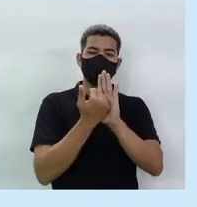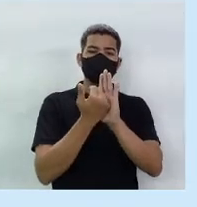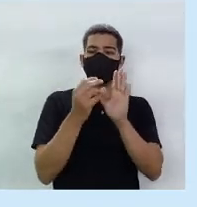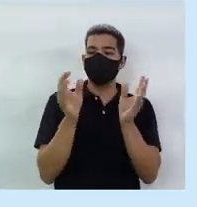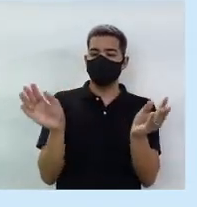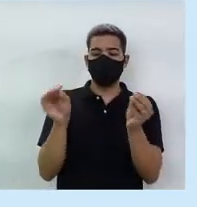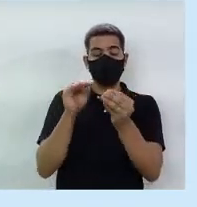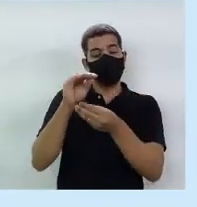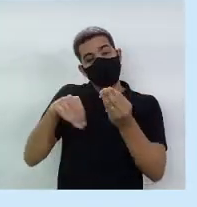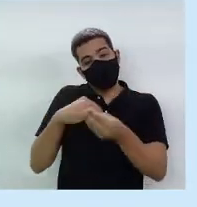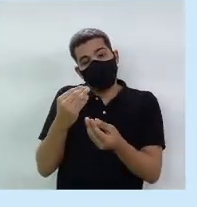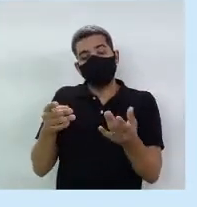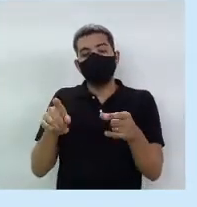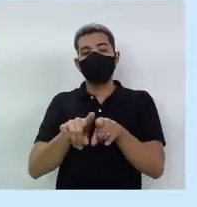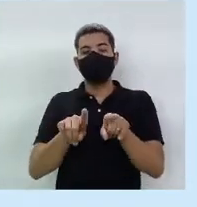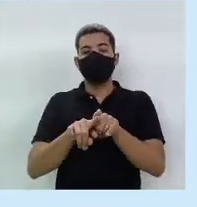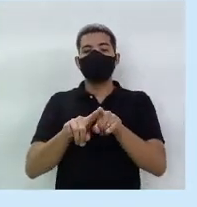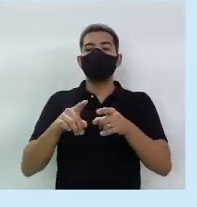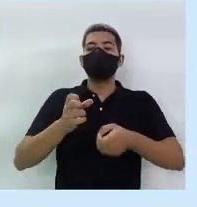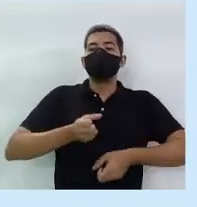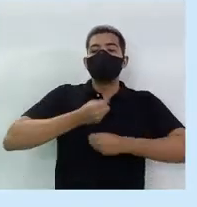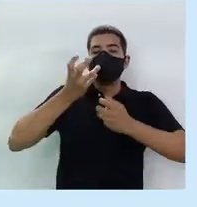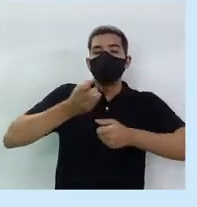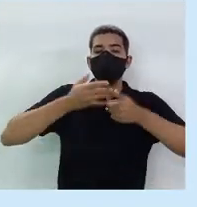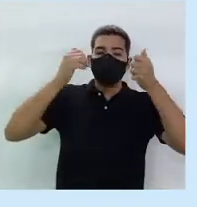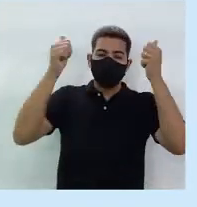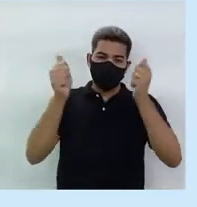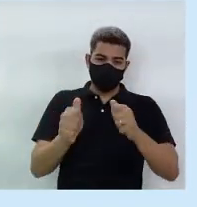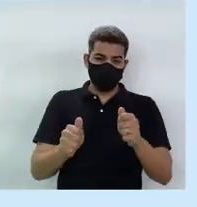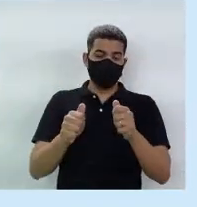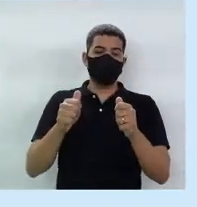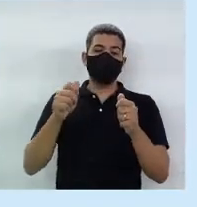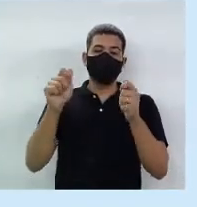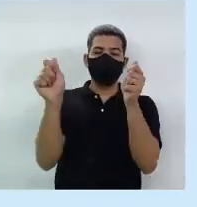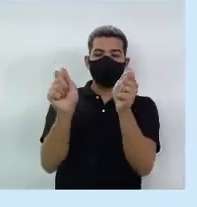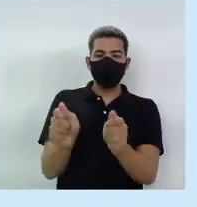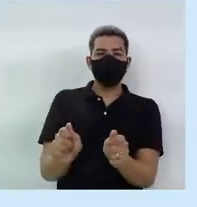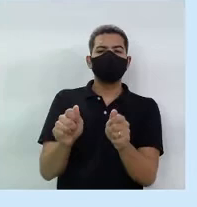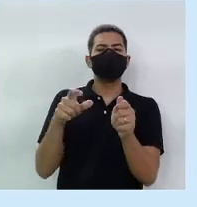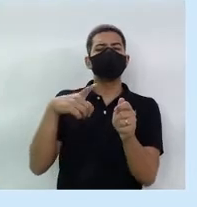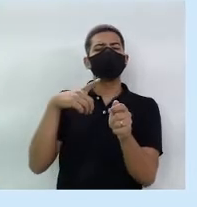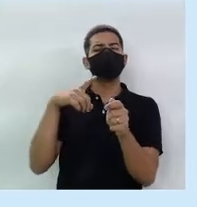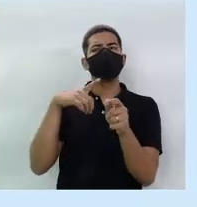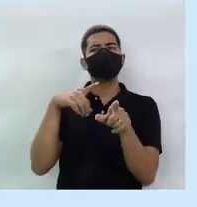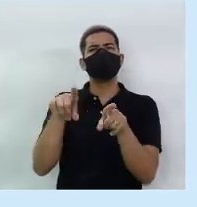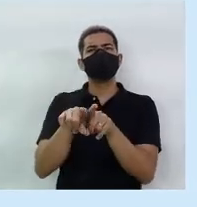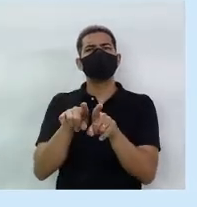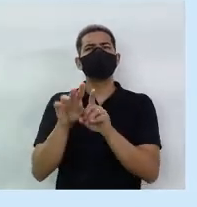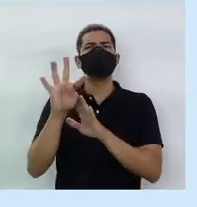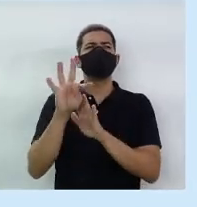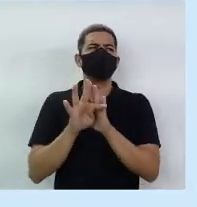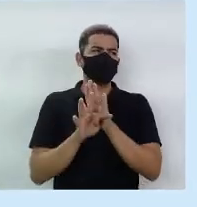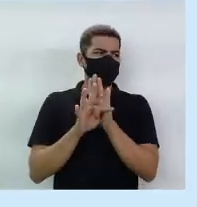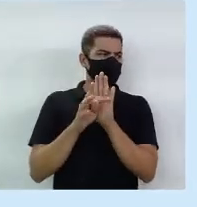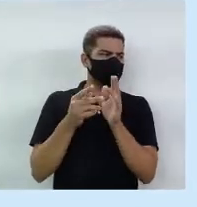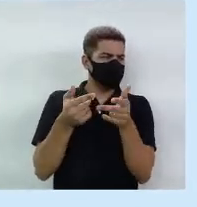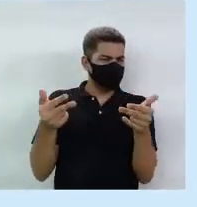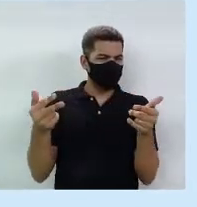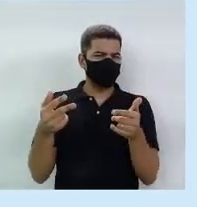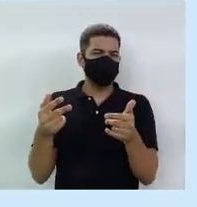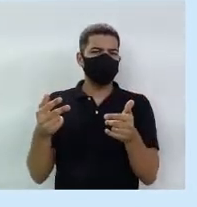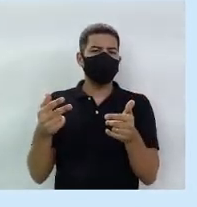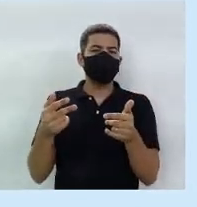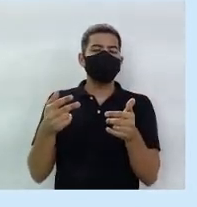misto. Vamos conhecer as manifestações artísticas a partir do texto. Vocês sabem muito bem